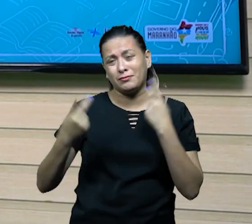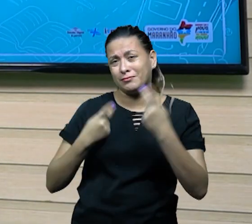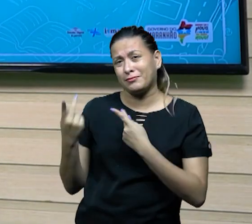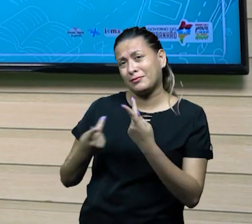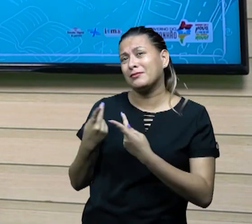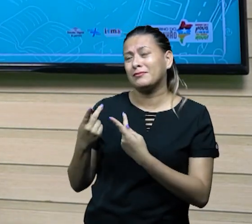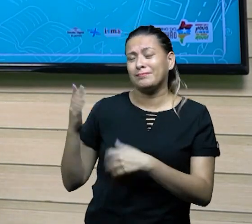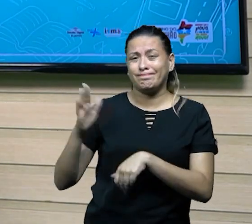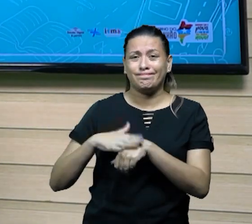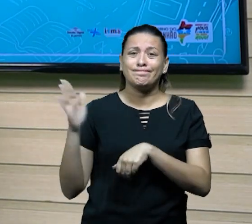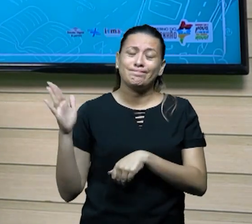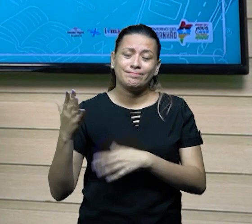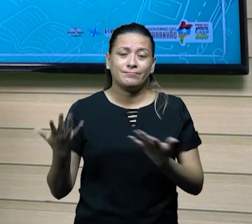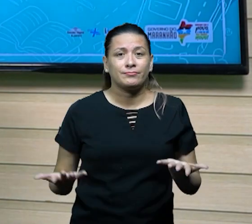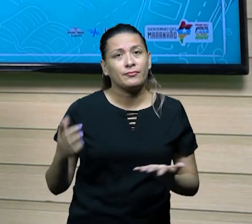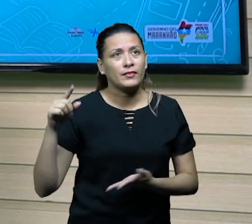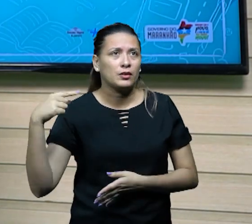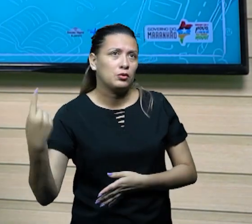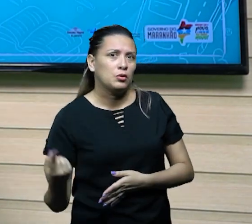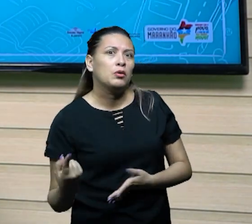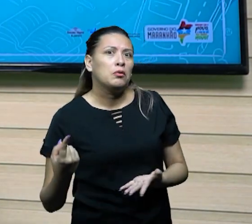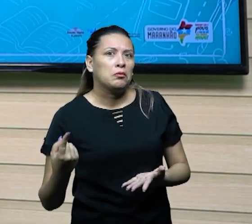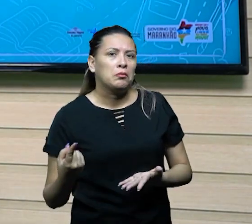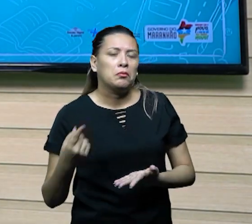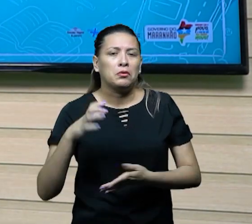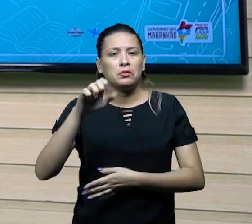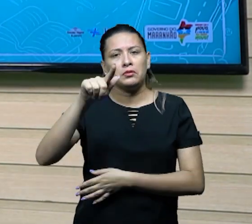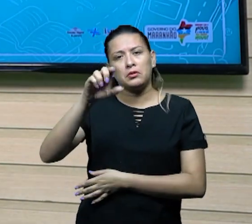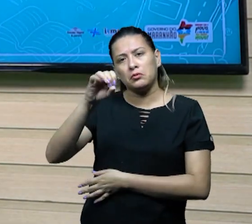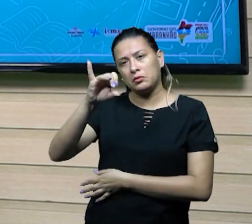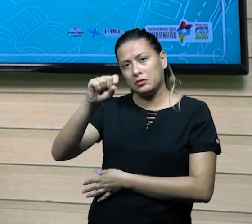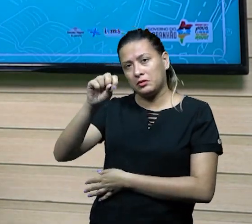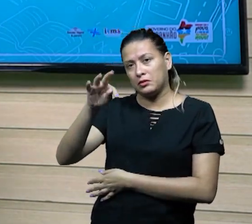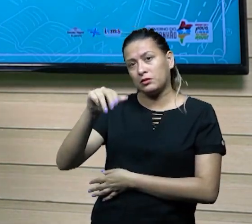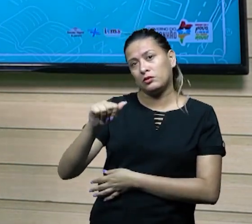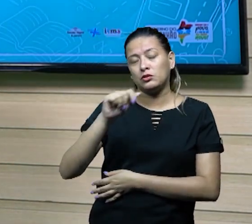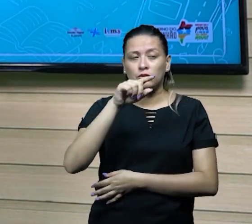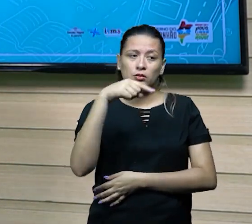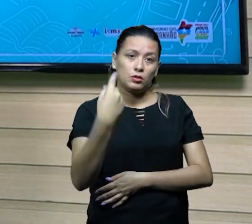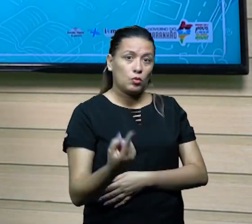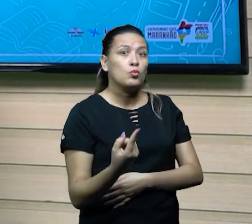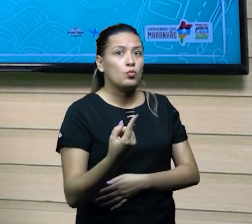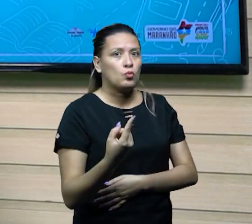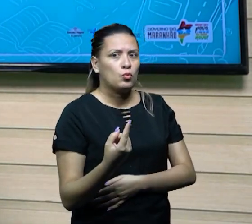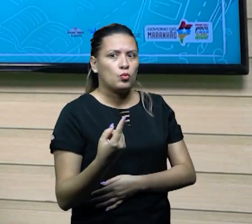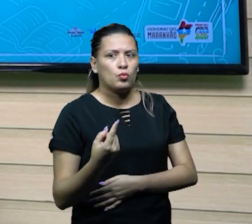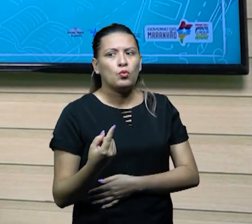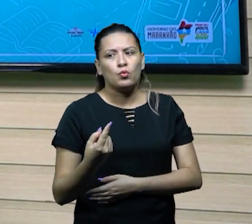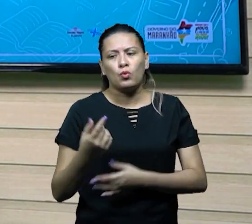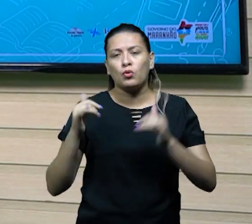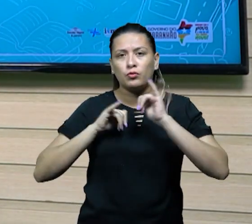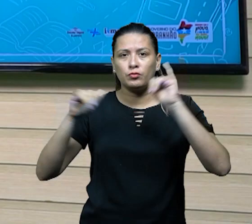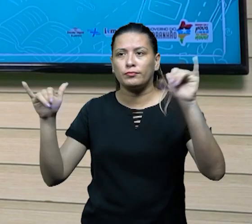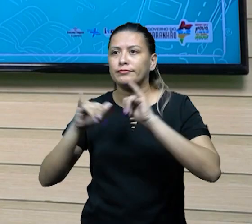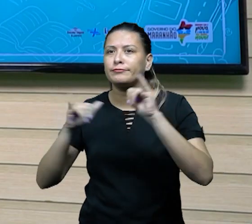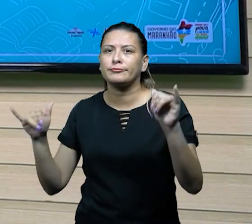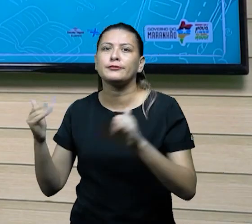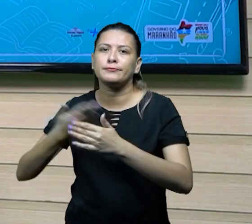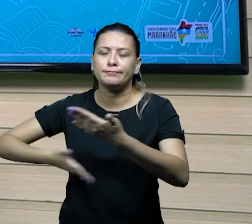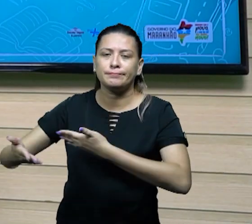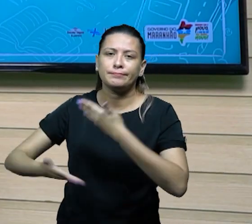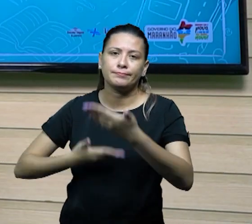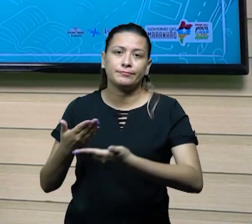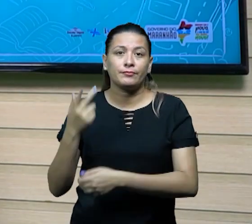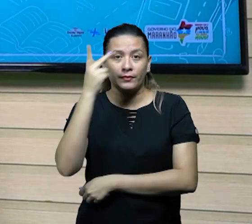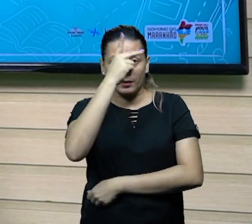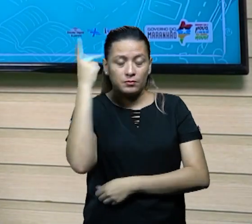excesso, um é muito egoísta, o outro já compartilha informações, um já é tímido demais. Então as